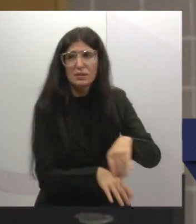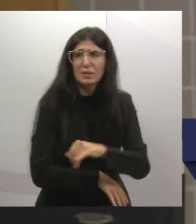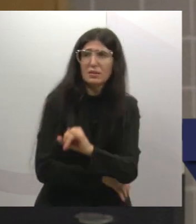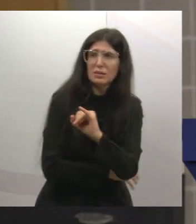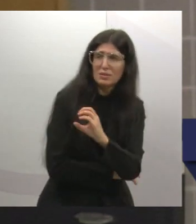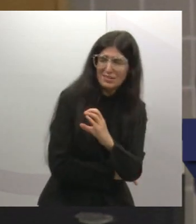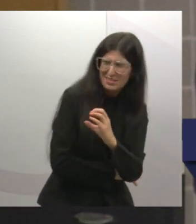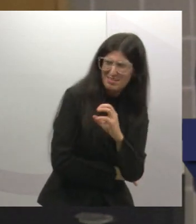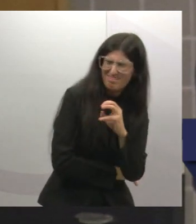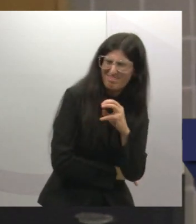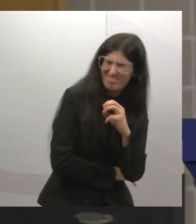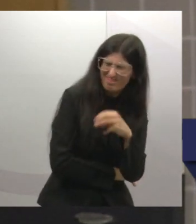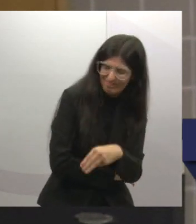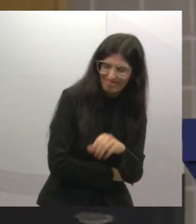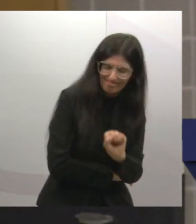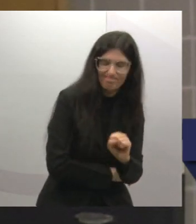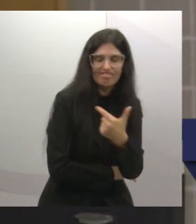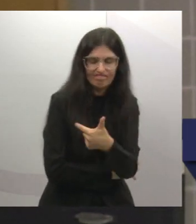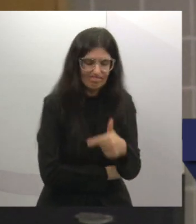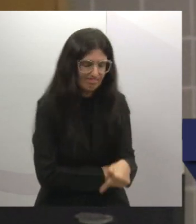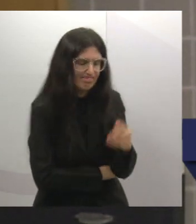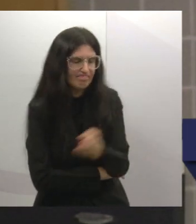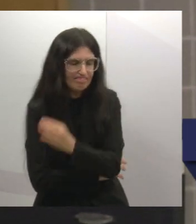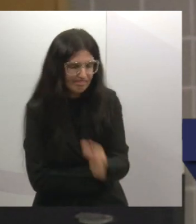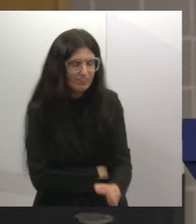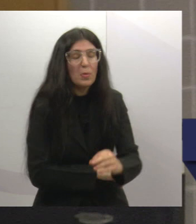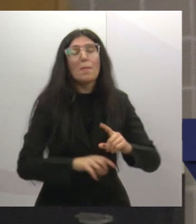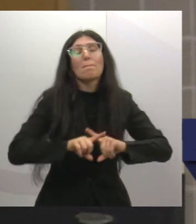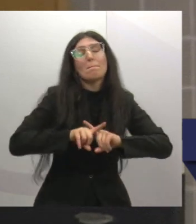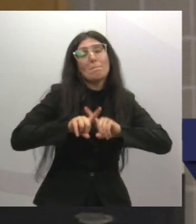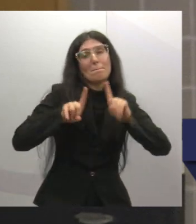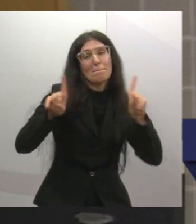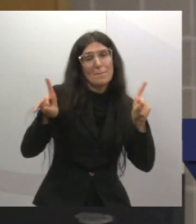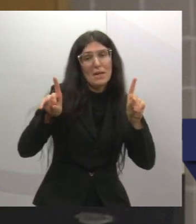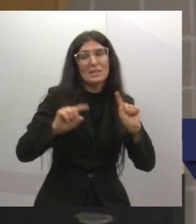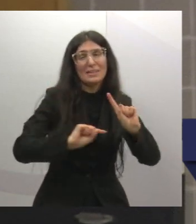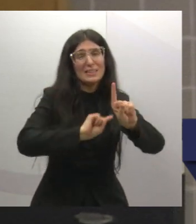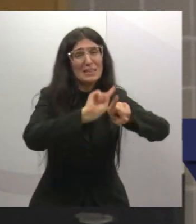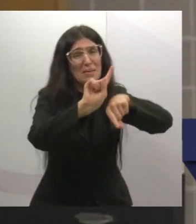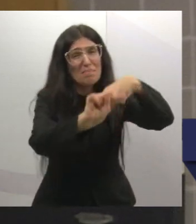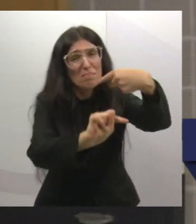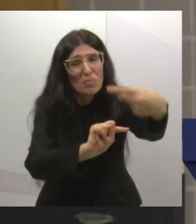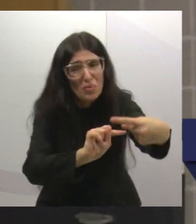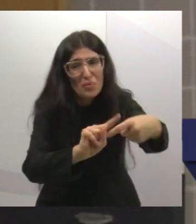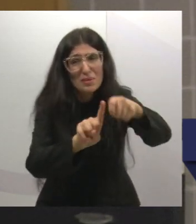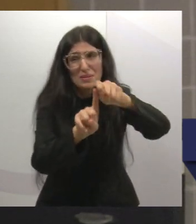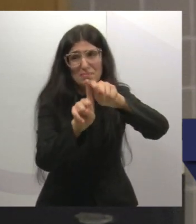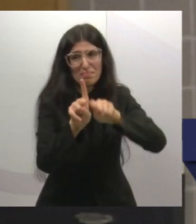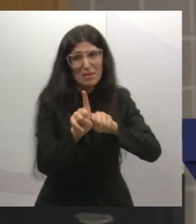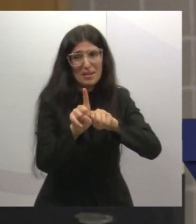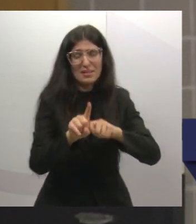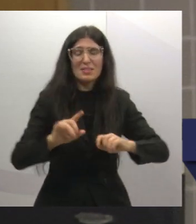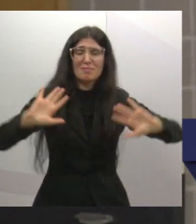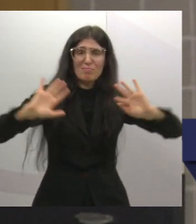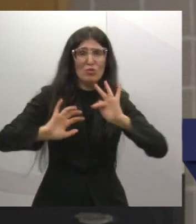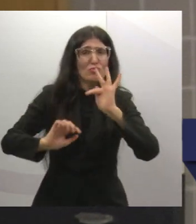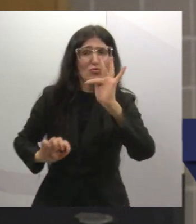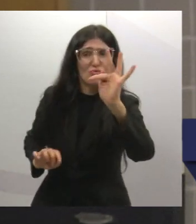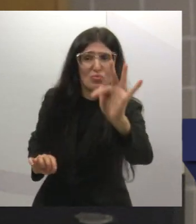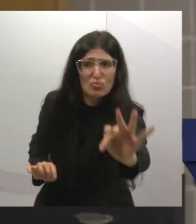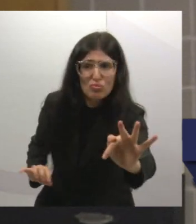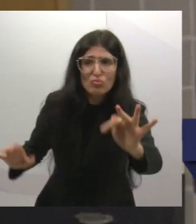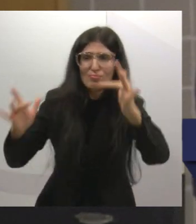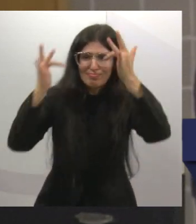em 27%. Agora, posteriormente, vamos ter que avaliar como que vai ser